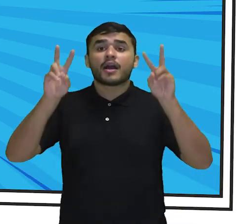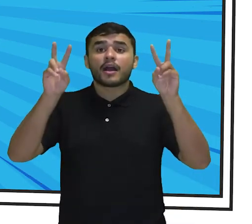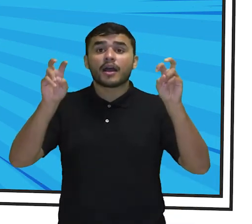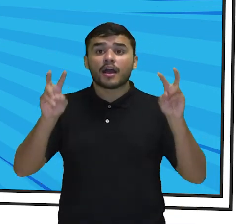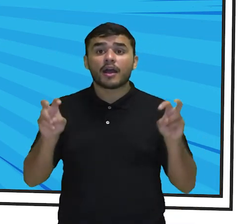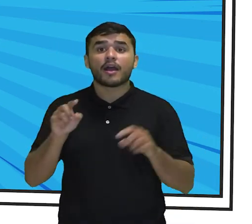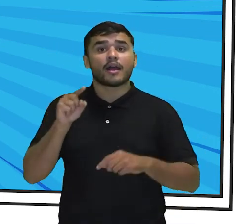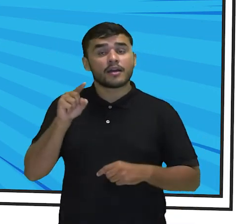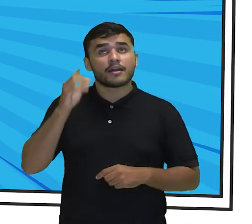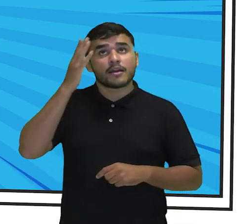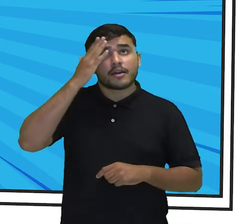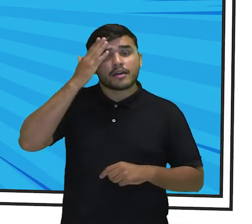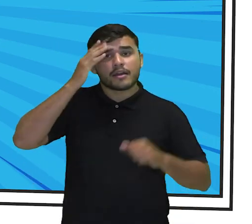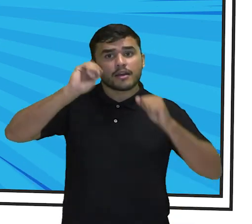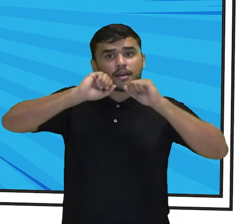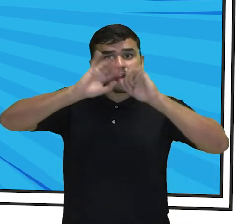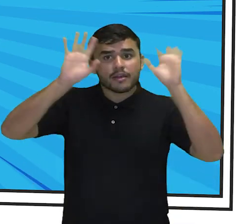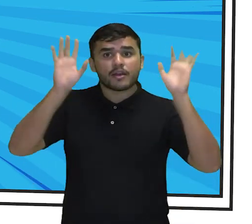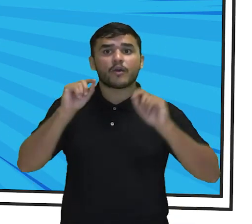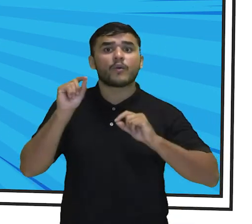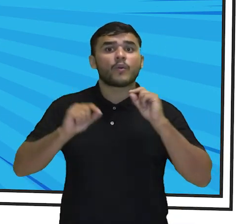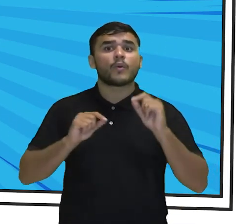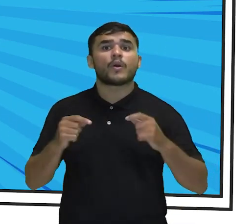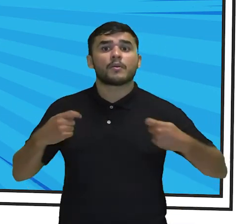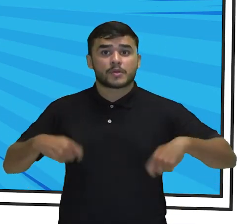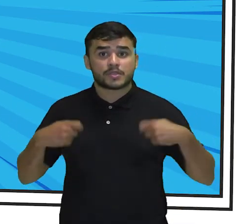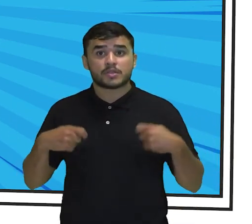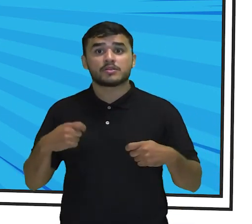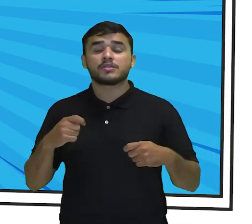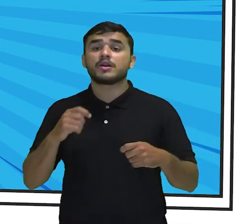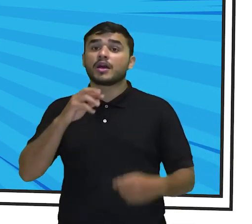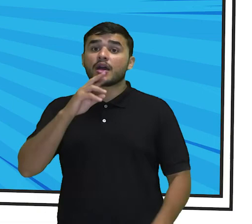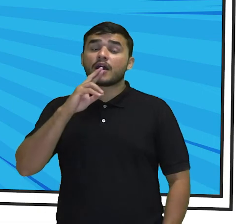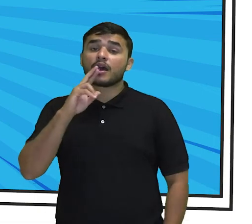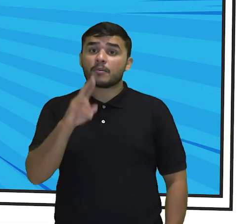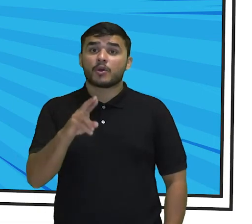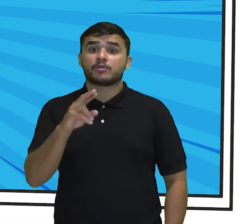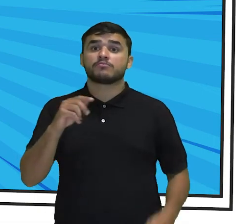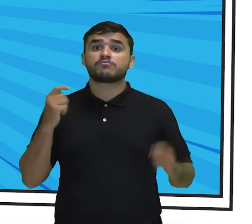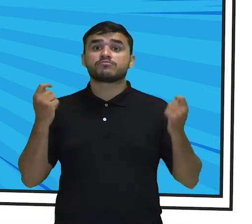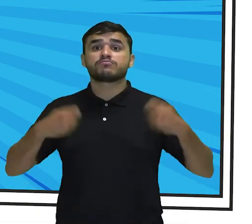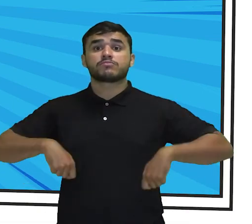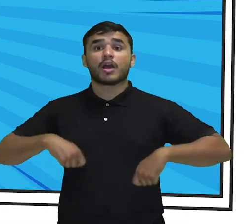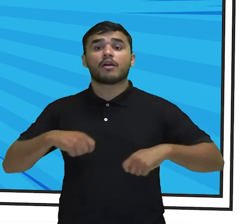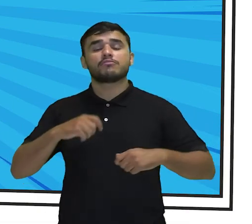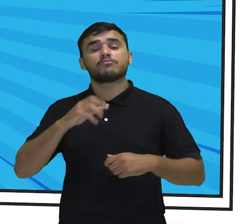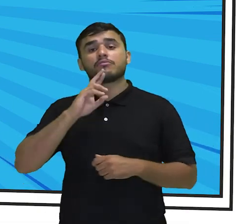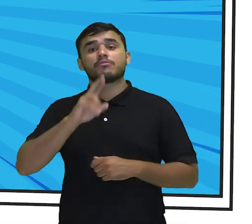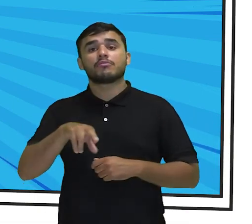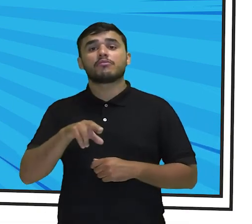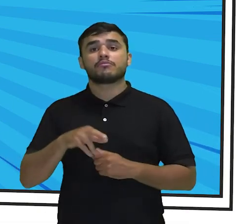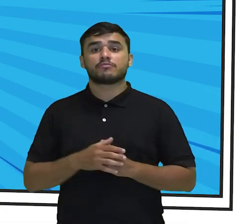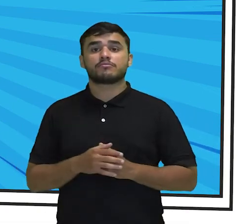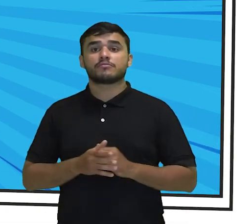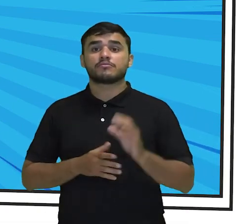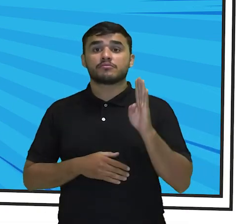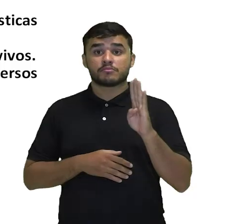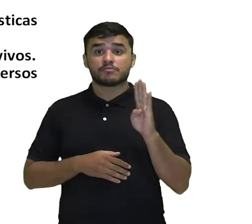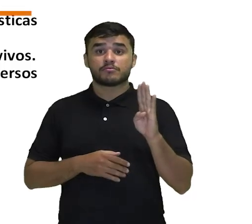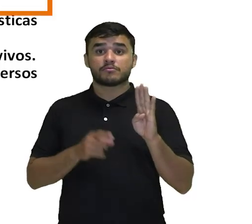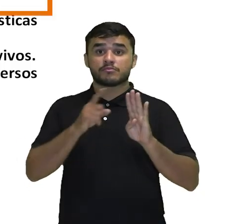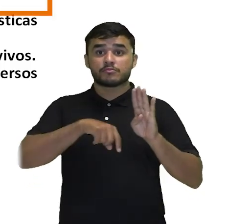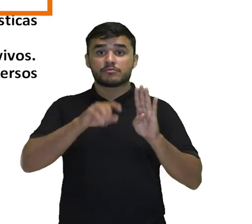você entender, principalmente, a resposta para essa questão. A resposta para essa questão é a opção B